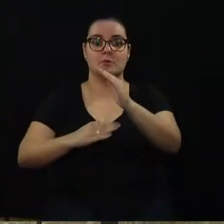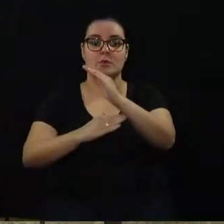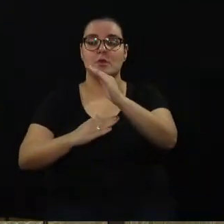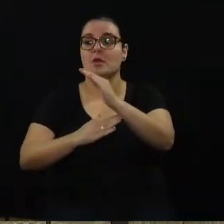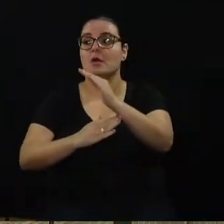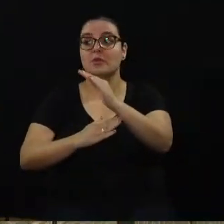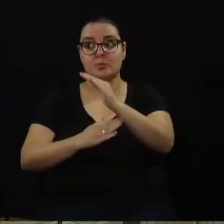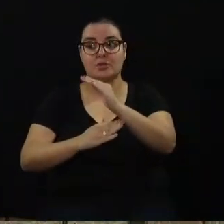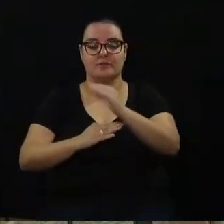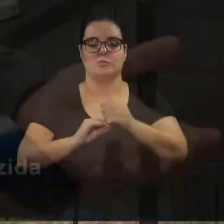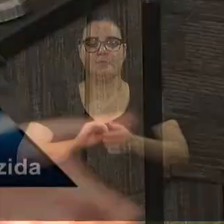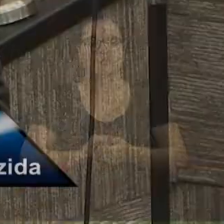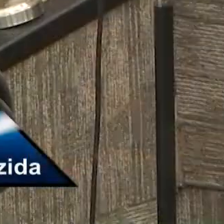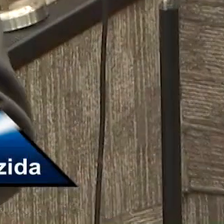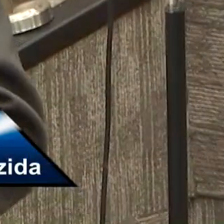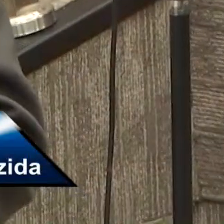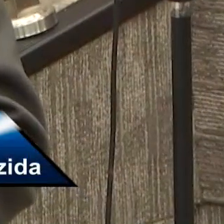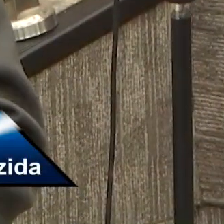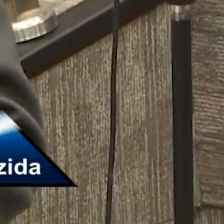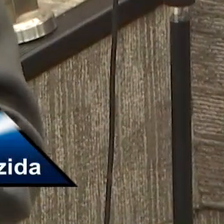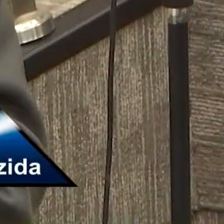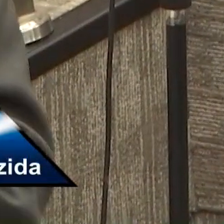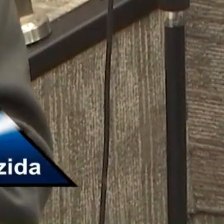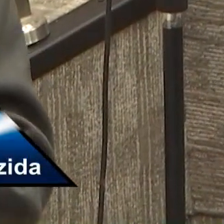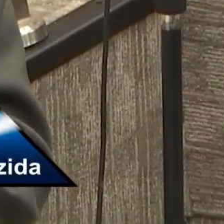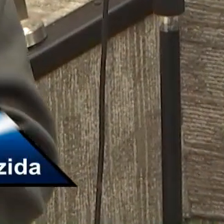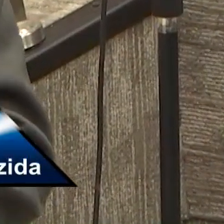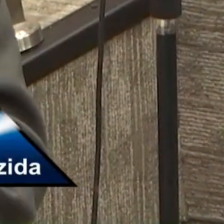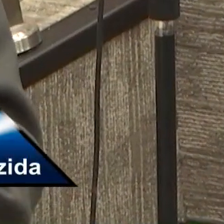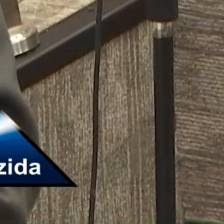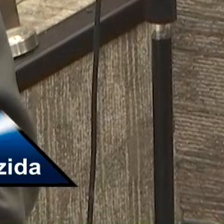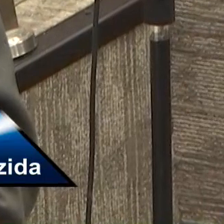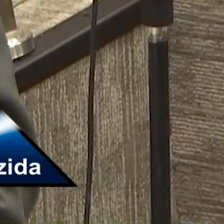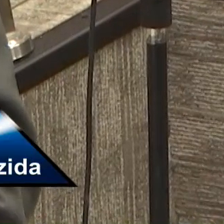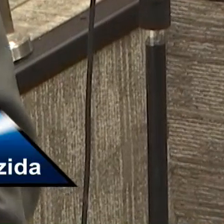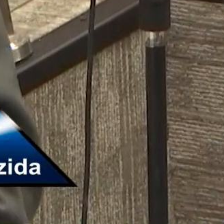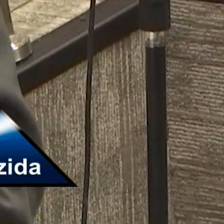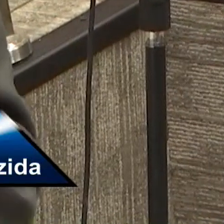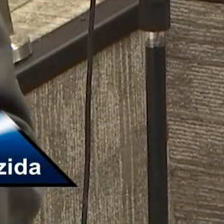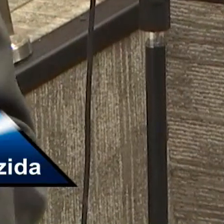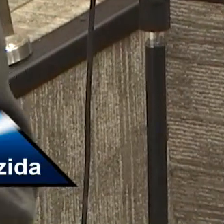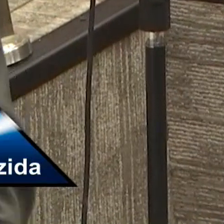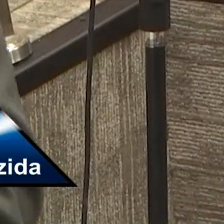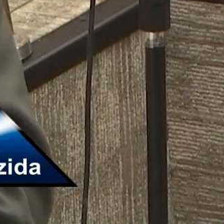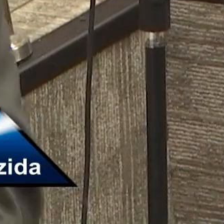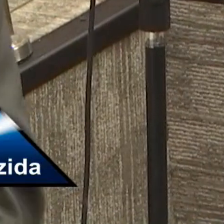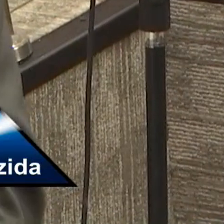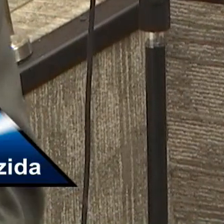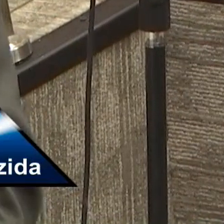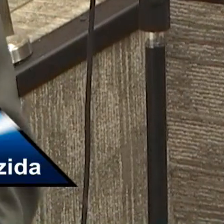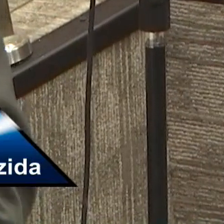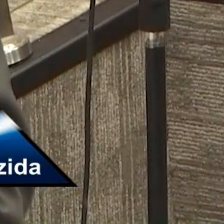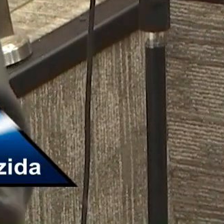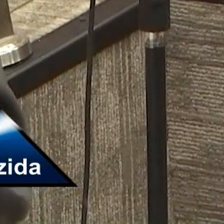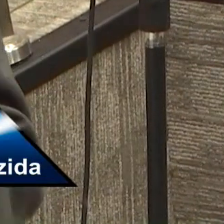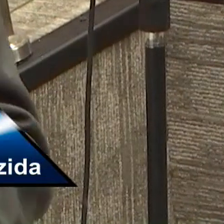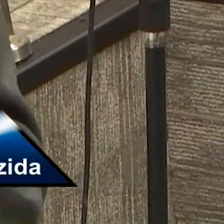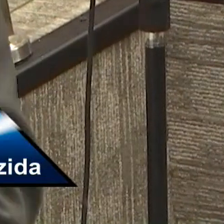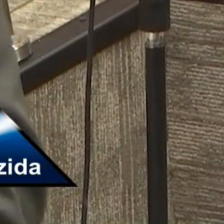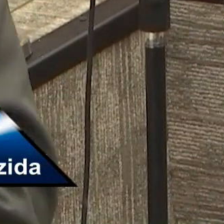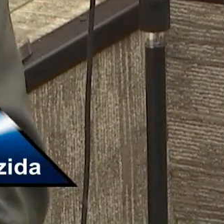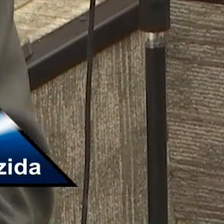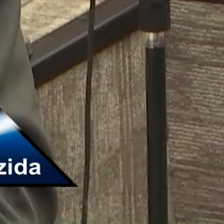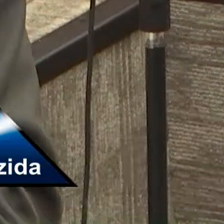fazendo o papel dela temos temos aqui vários outros vereadores que estão junto conosco aqui eu estou no meu terceiro biniak à